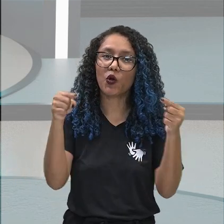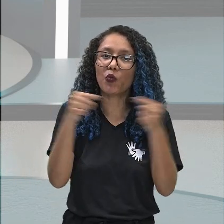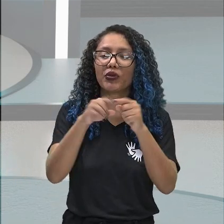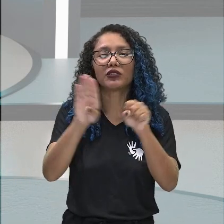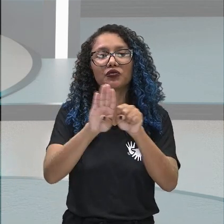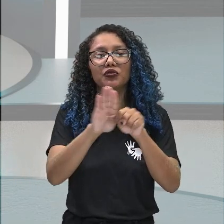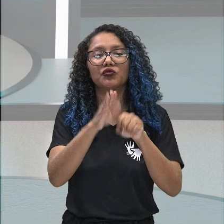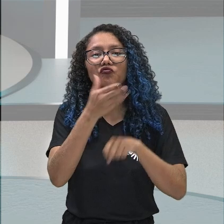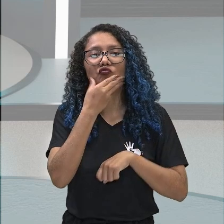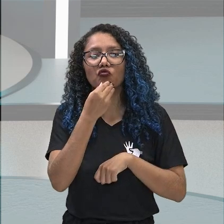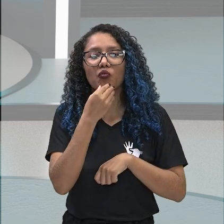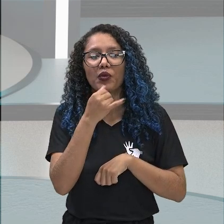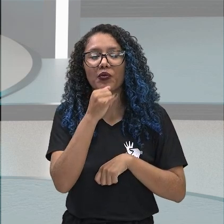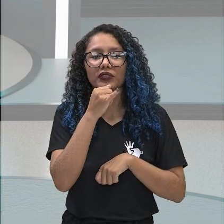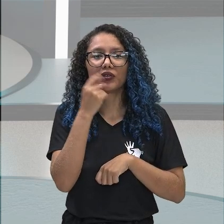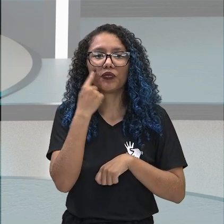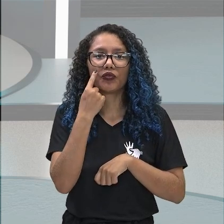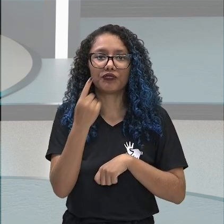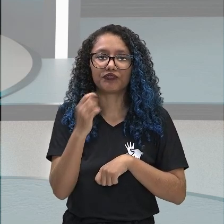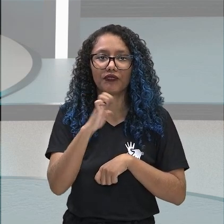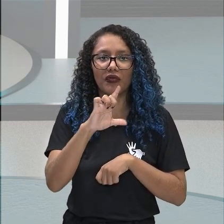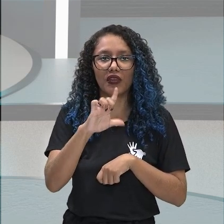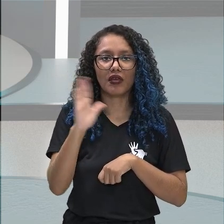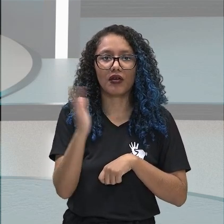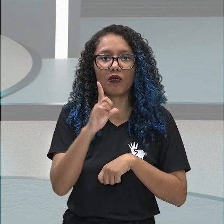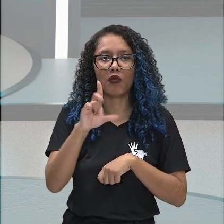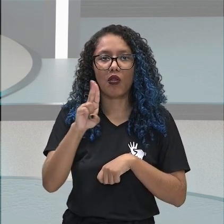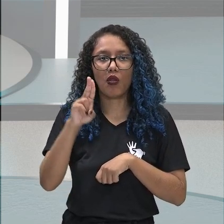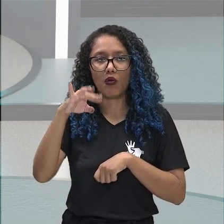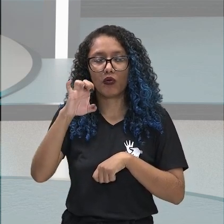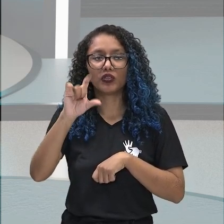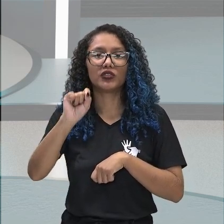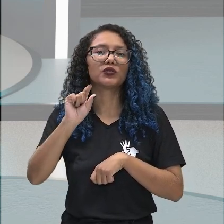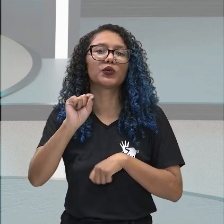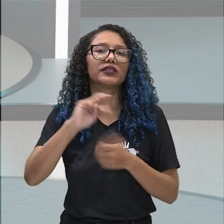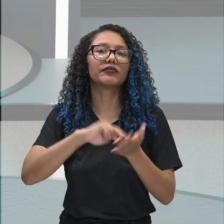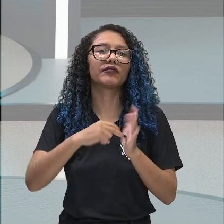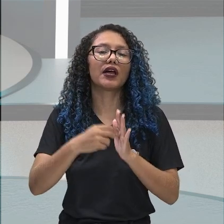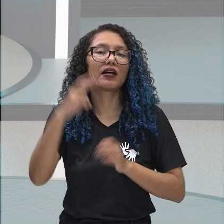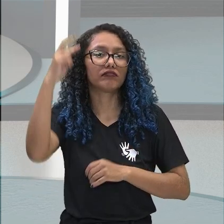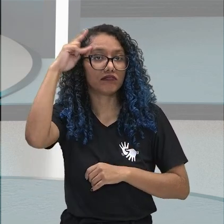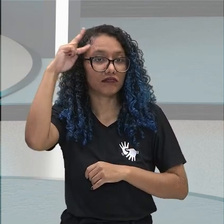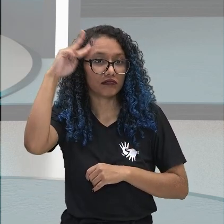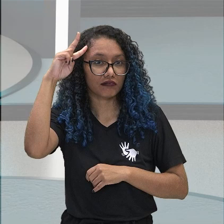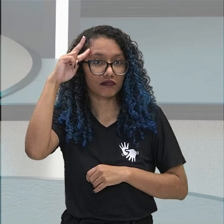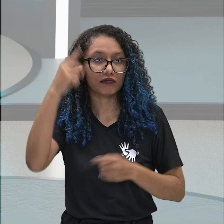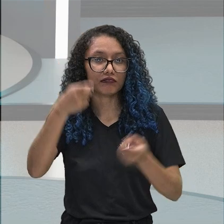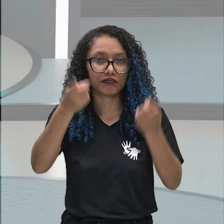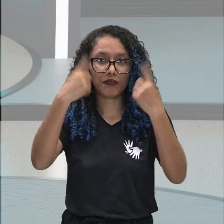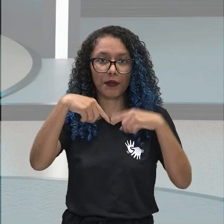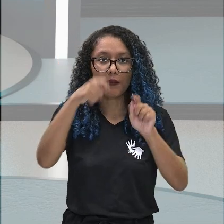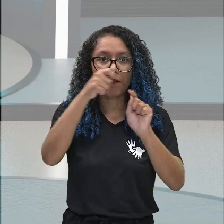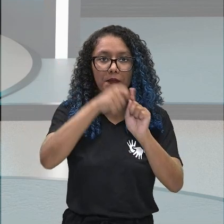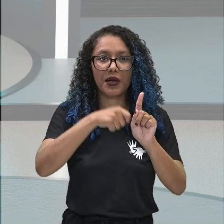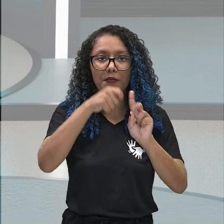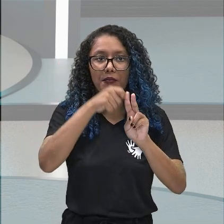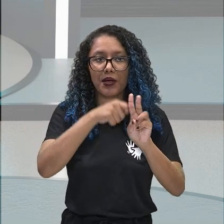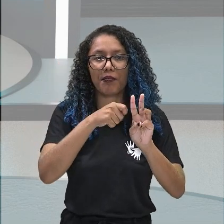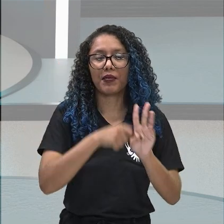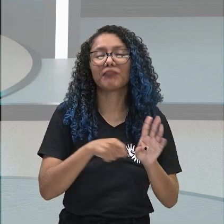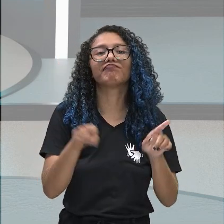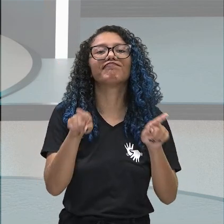masculinas, como nosso exemplo, el lunes, que é a segunda-feira. Los meses, olha que legal, todos os